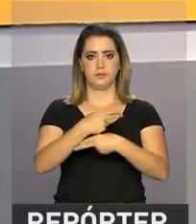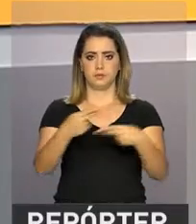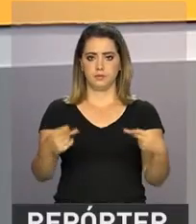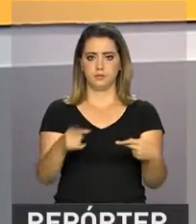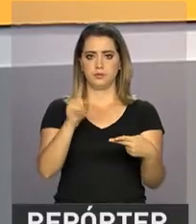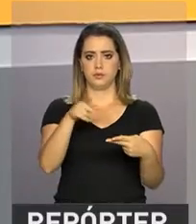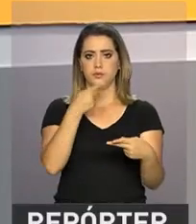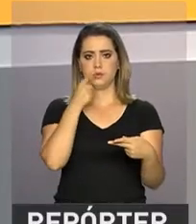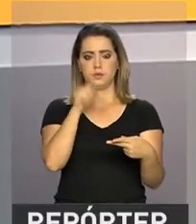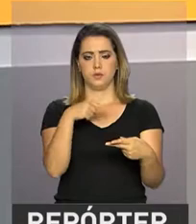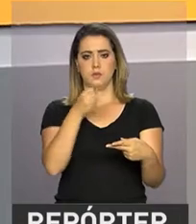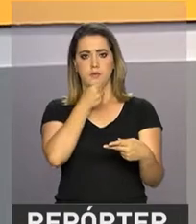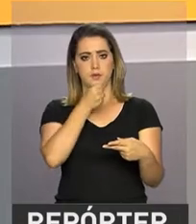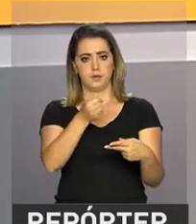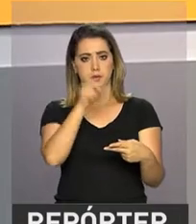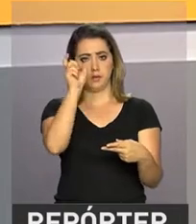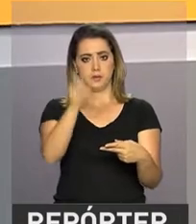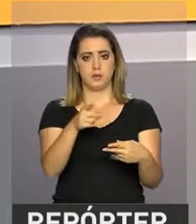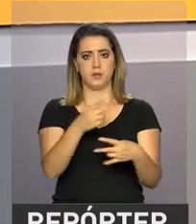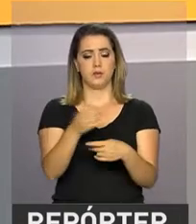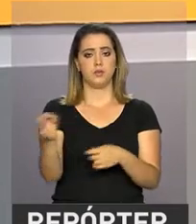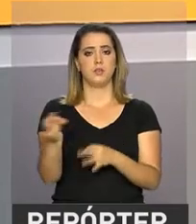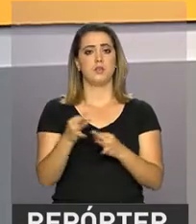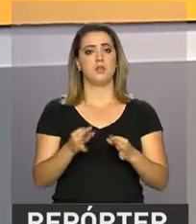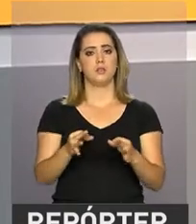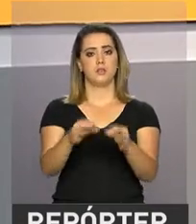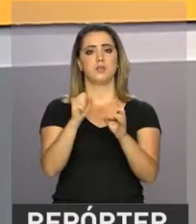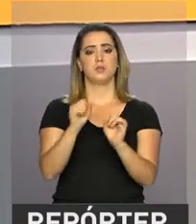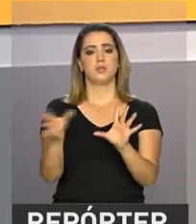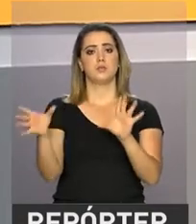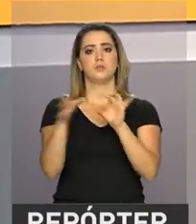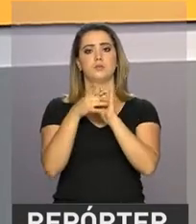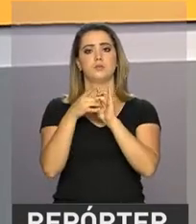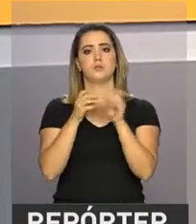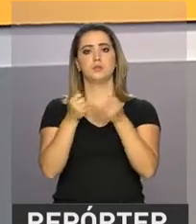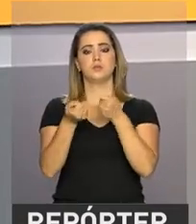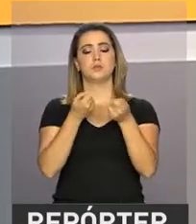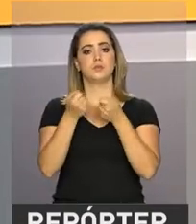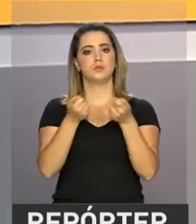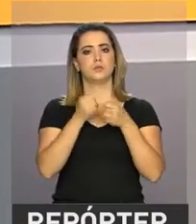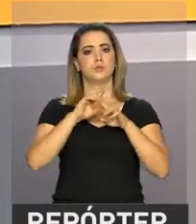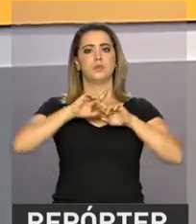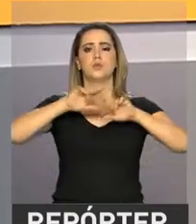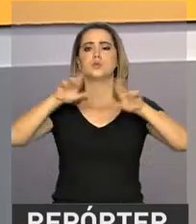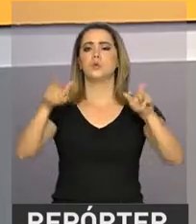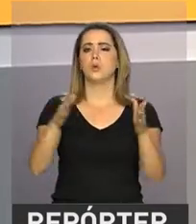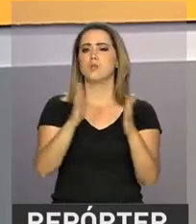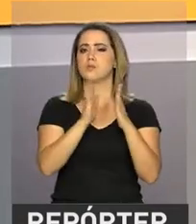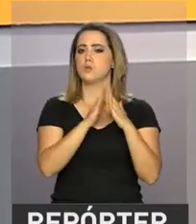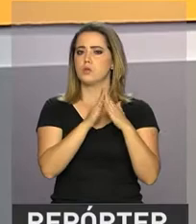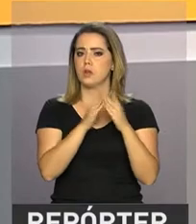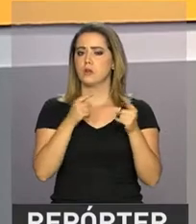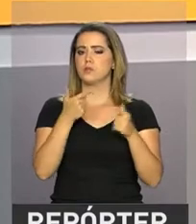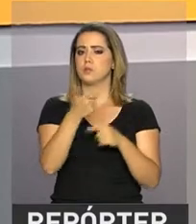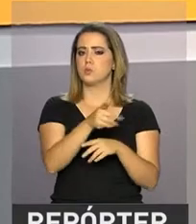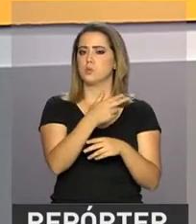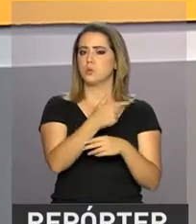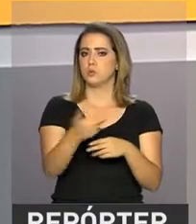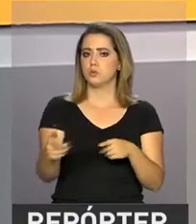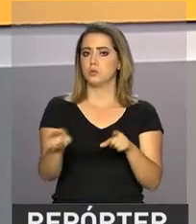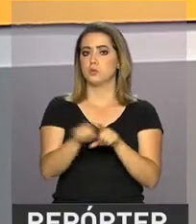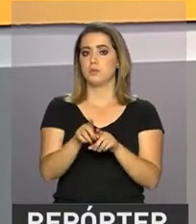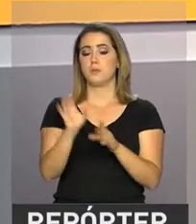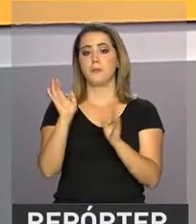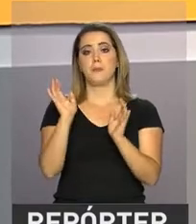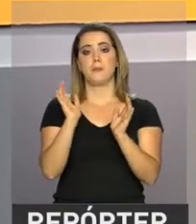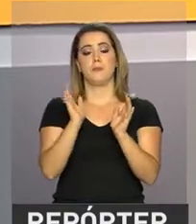coisas, citada pelo nosso entrevistado, é a tecnologia que permite a conexão e o controle de eletrodomésticos e outros